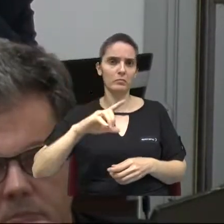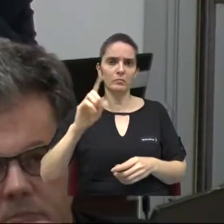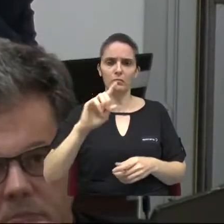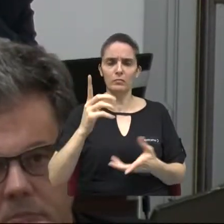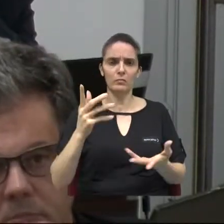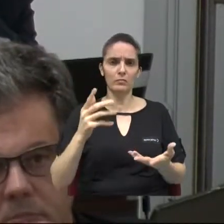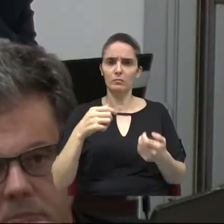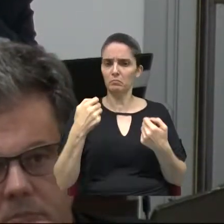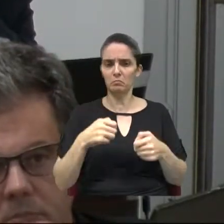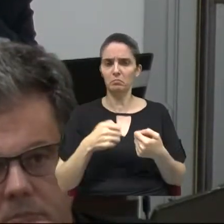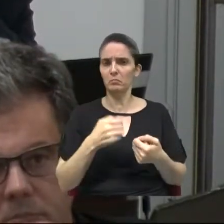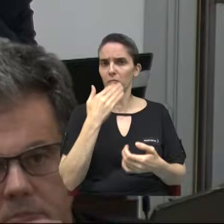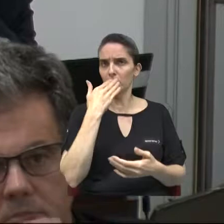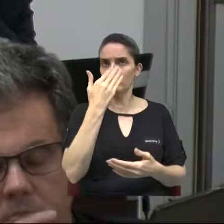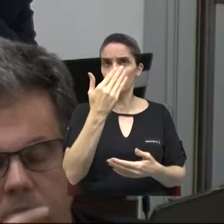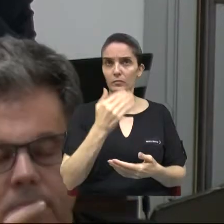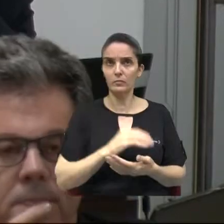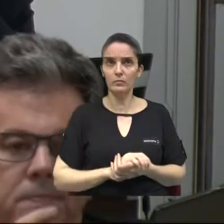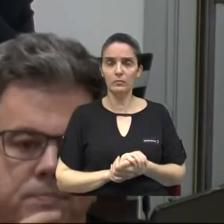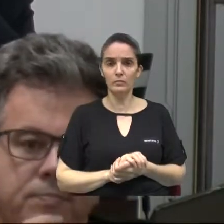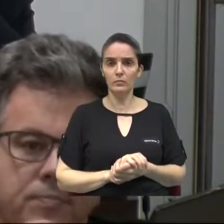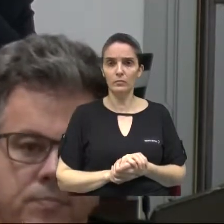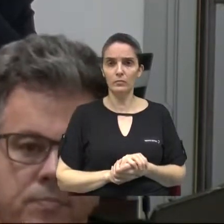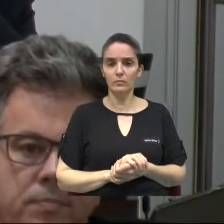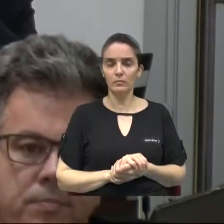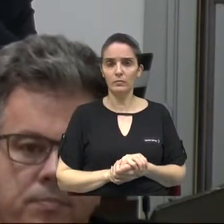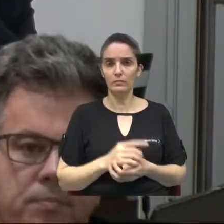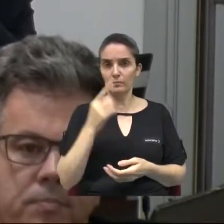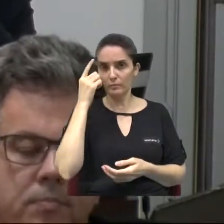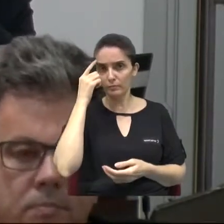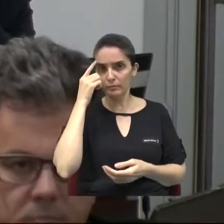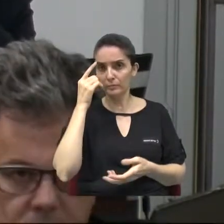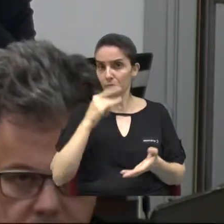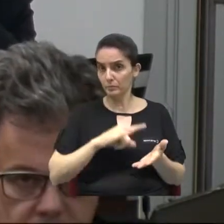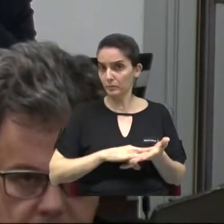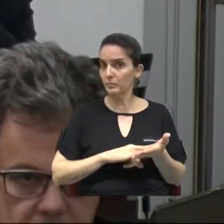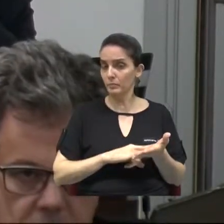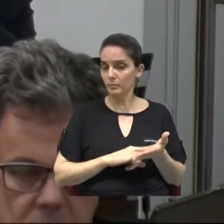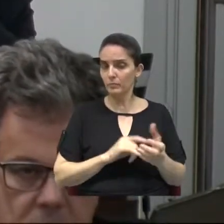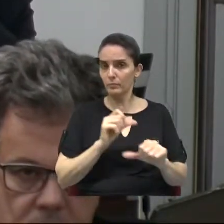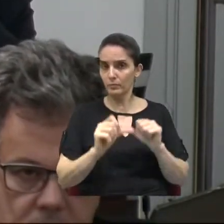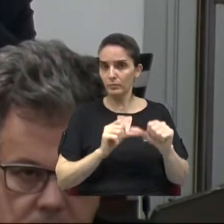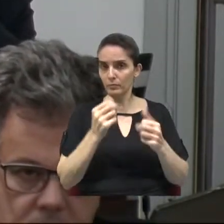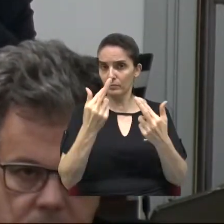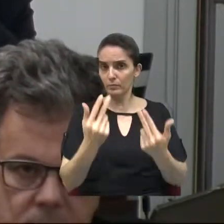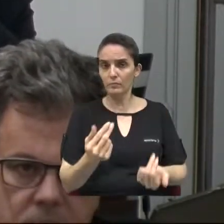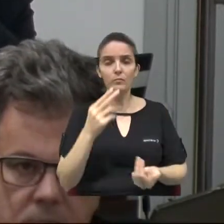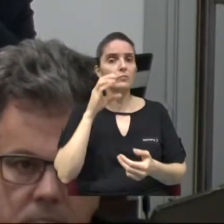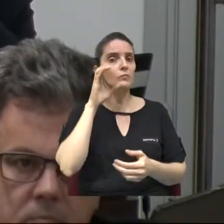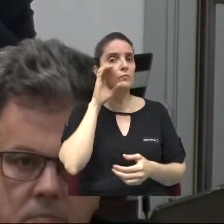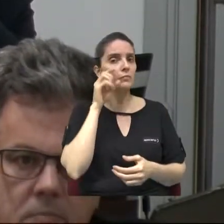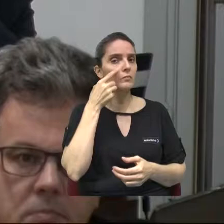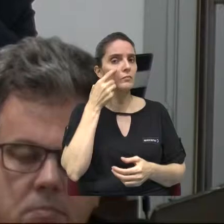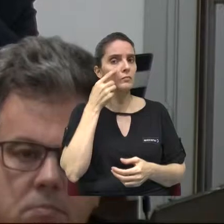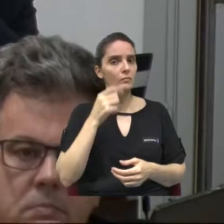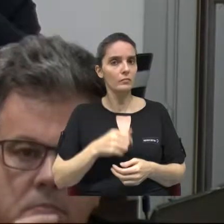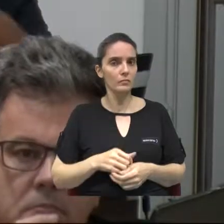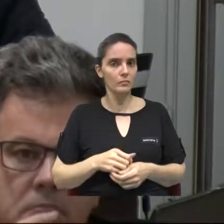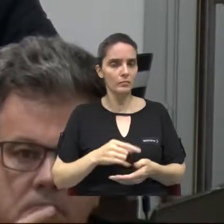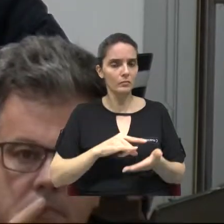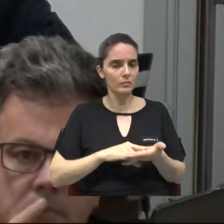precisa de empréstimo. Vamos começar a mexer nos contratos, igual falou ali a vereadora. Eu vi contrato aí que vai ser 100